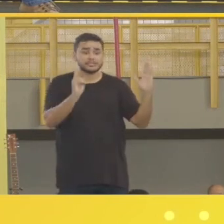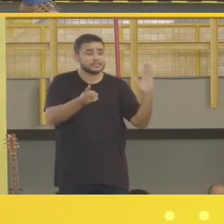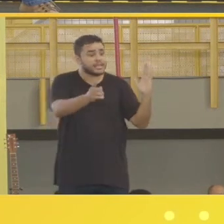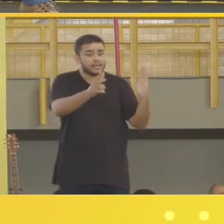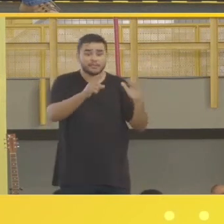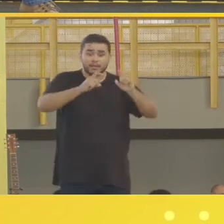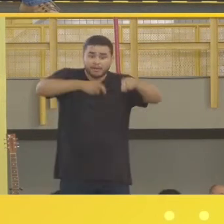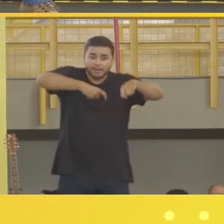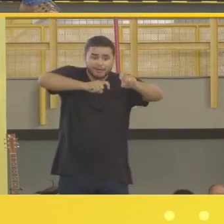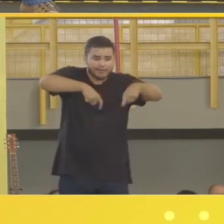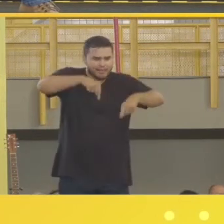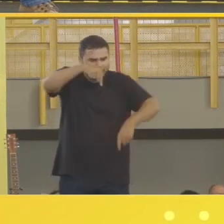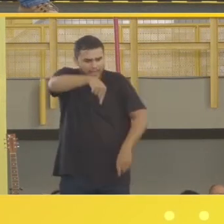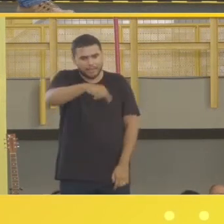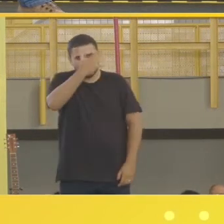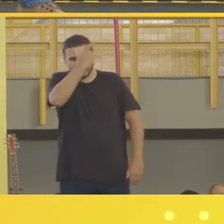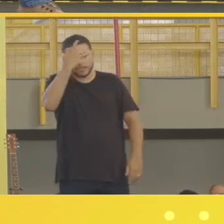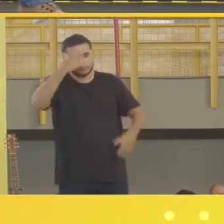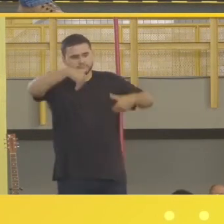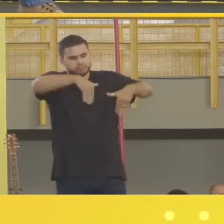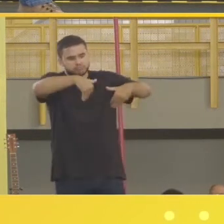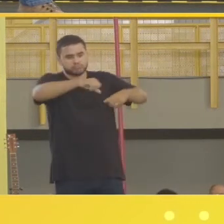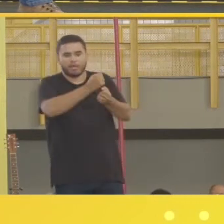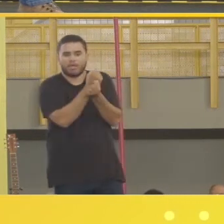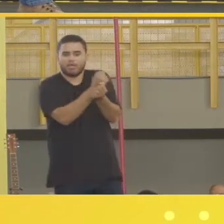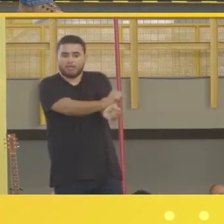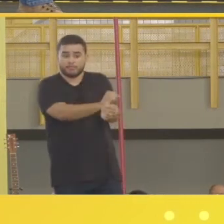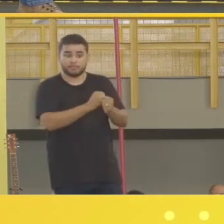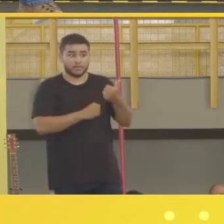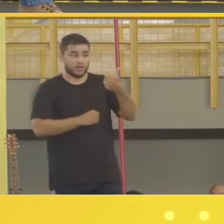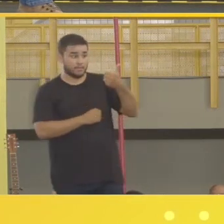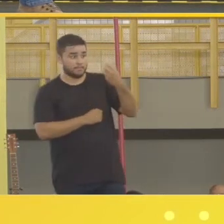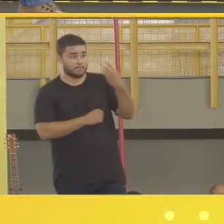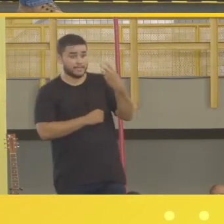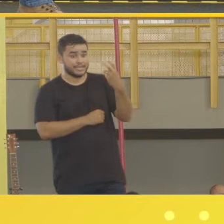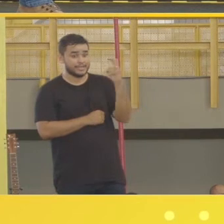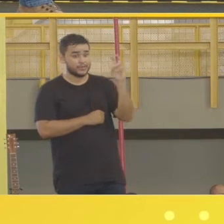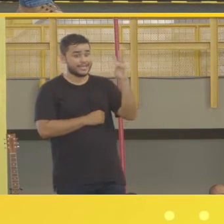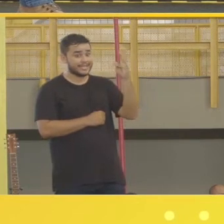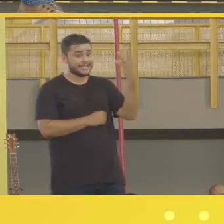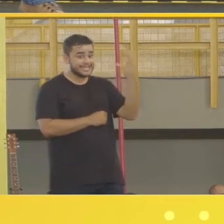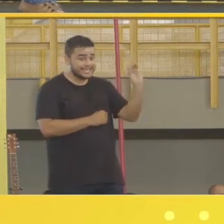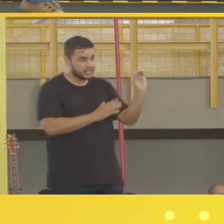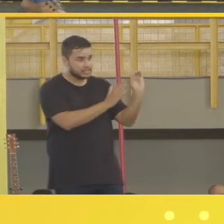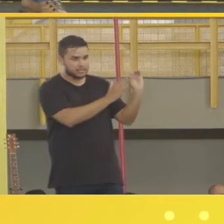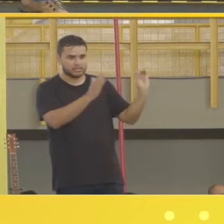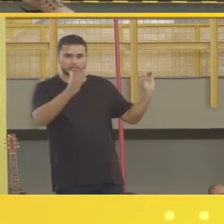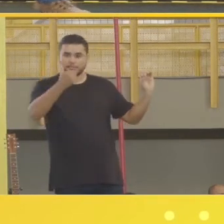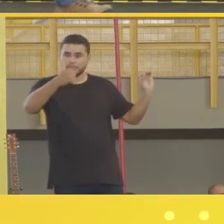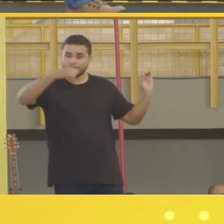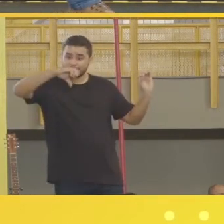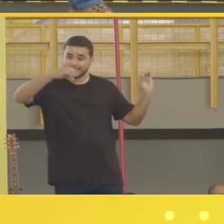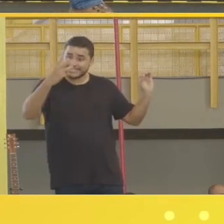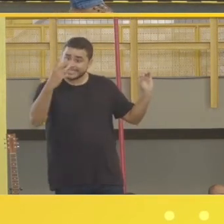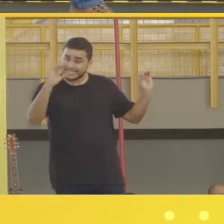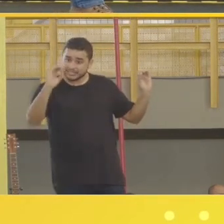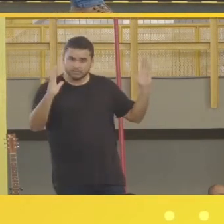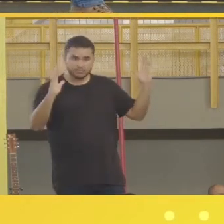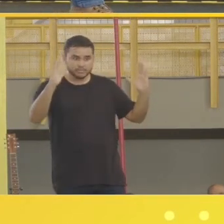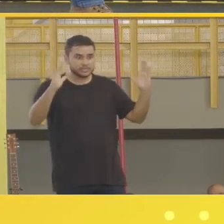agrário. O Brasil, de 1530 até 1930, o Brasil foi um